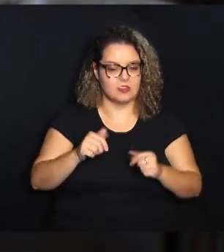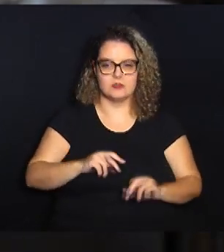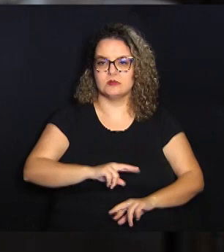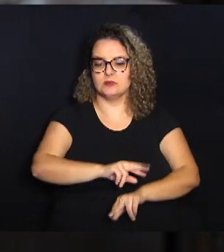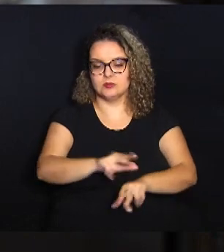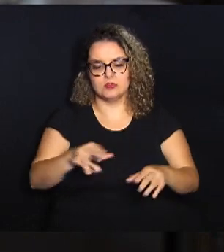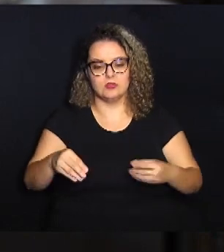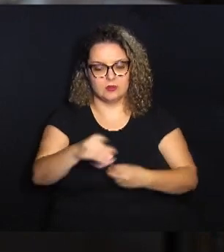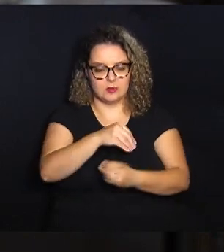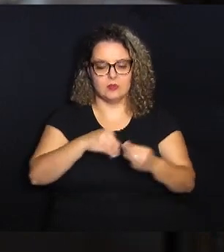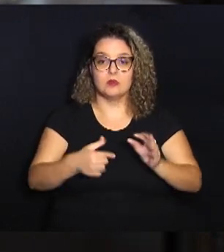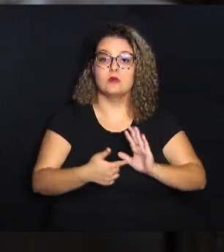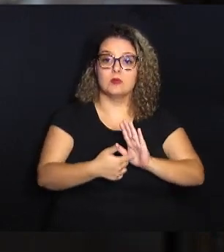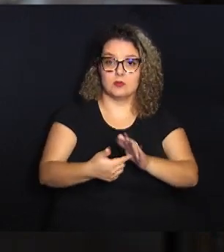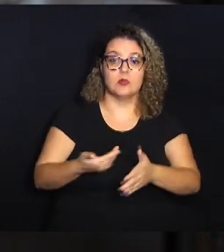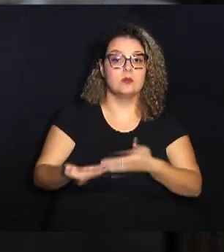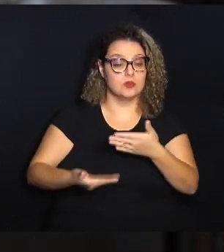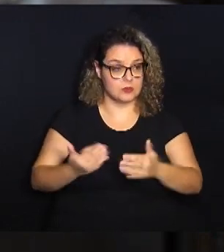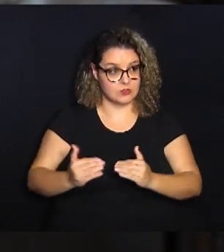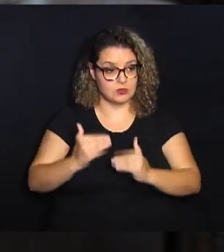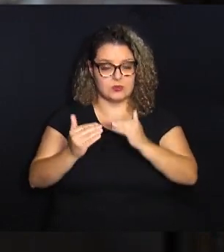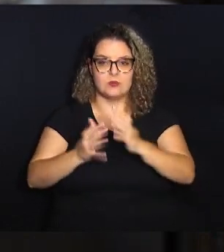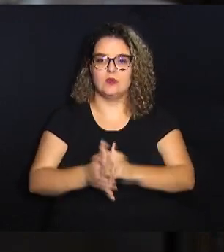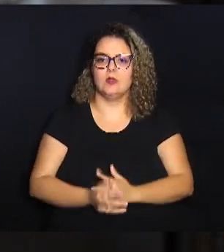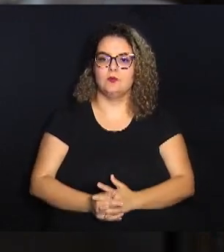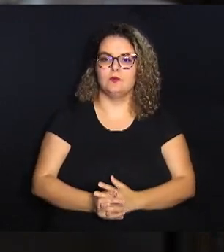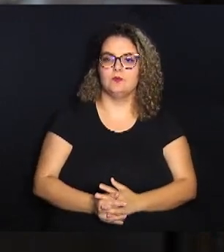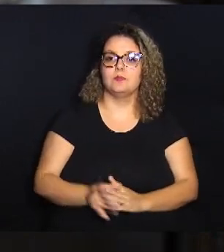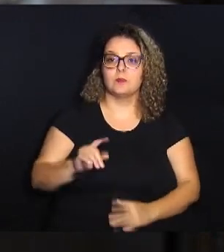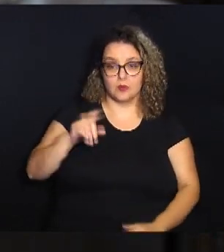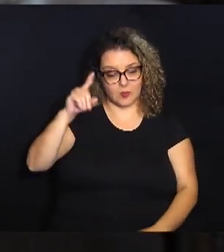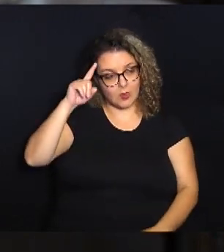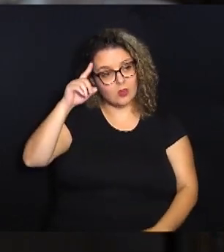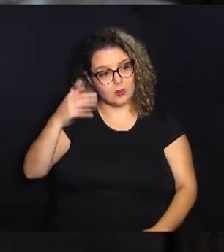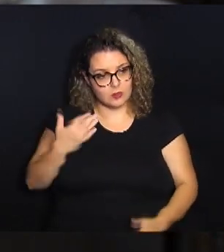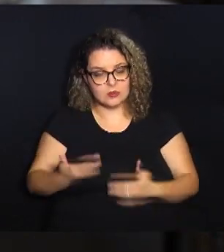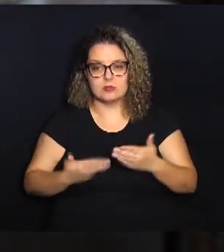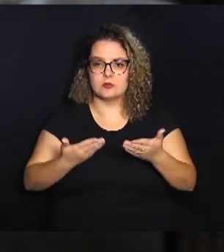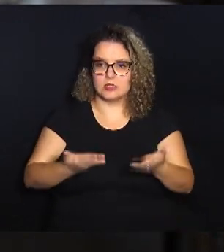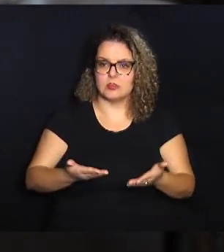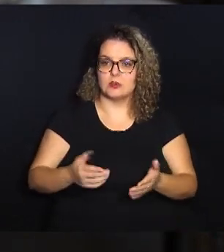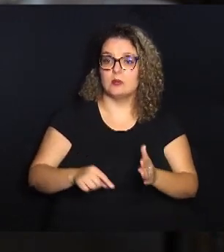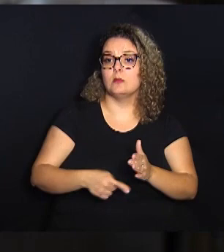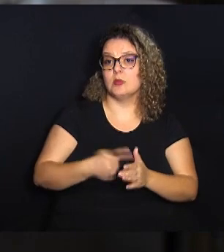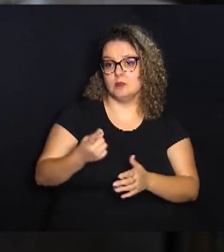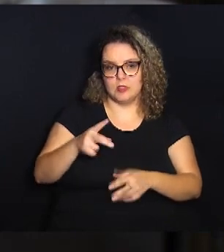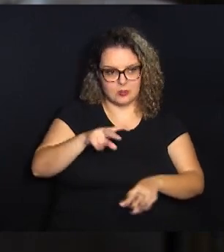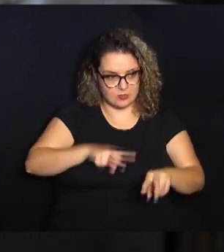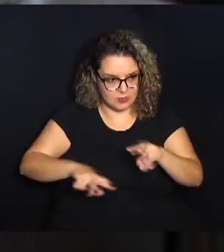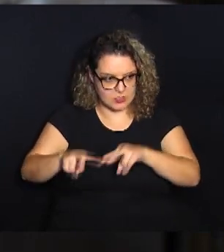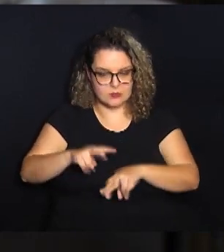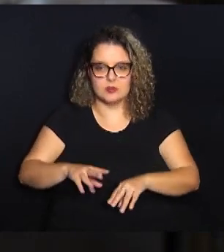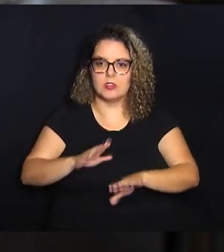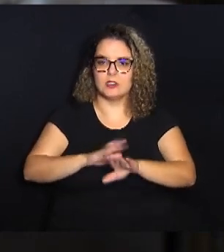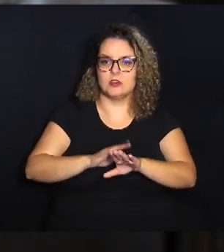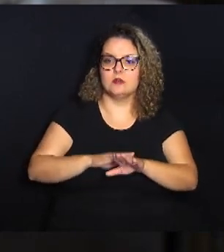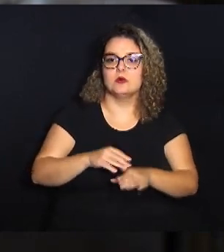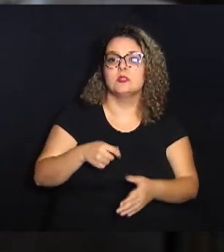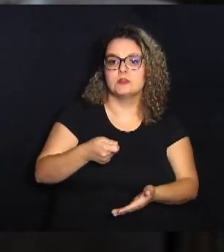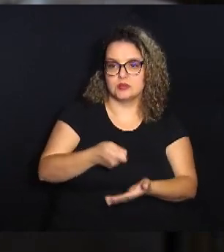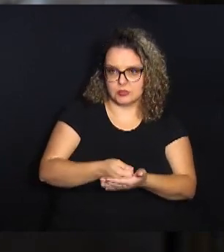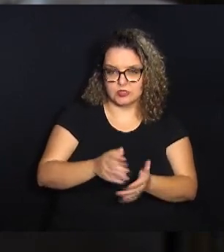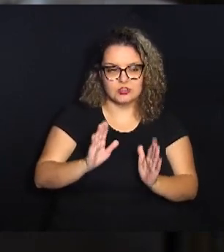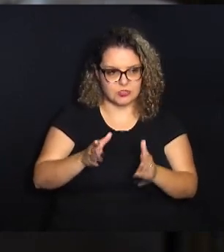sociedade os serviços que desenvolvem. É uma data que serve para isso. Primeiro, dar visibilidade às ações existentes